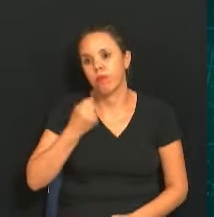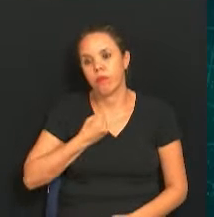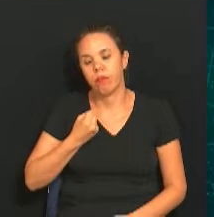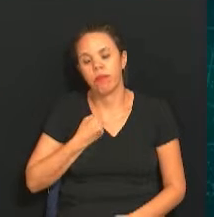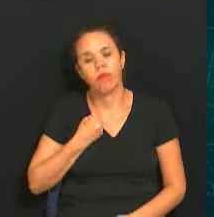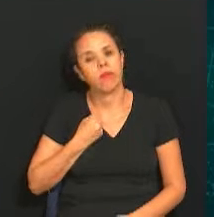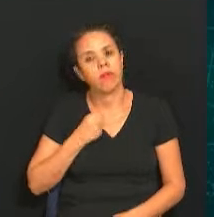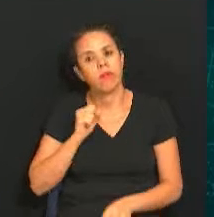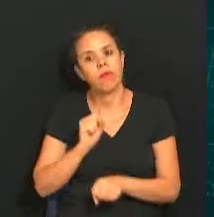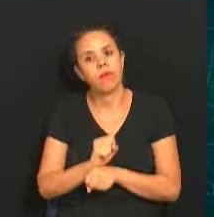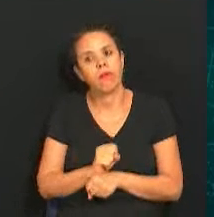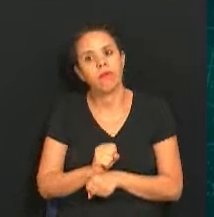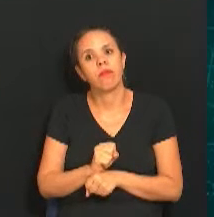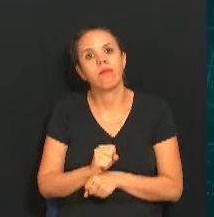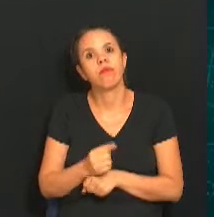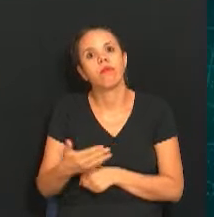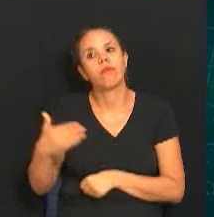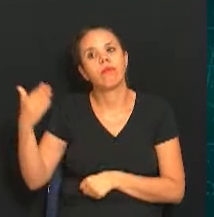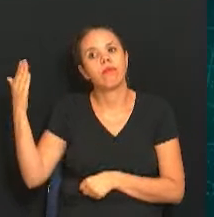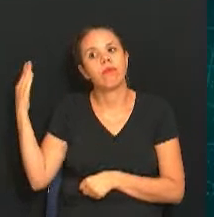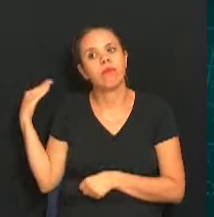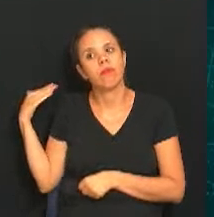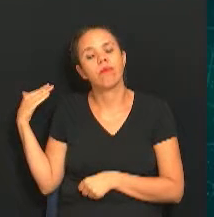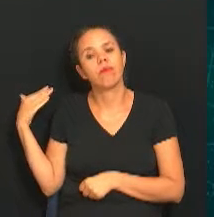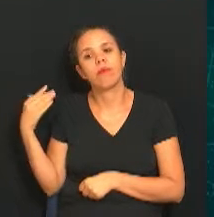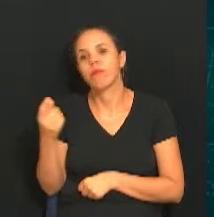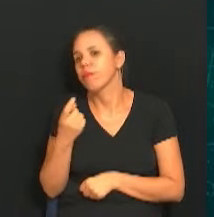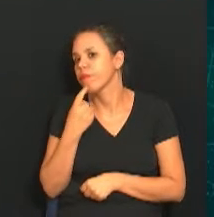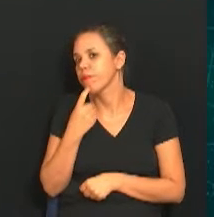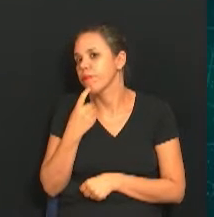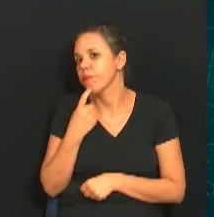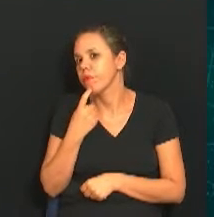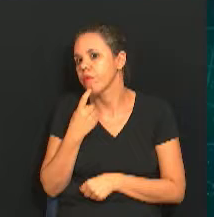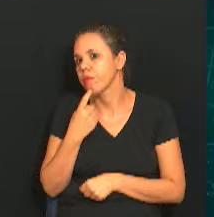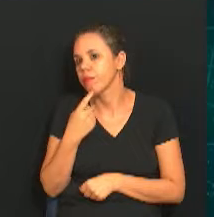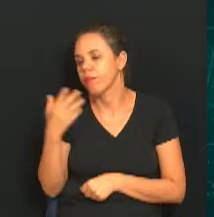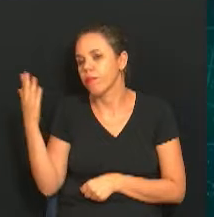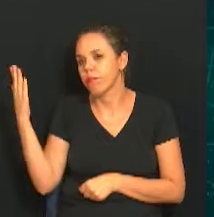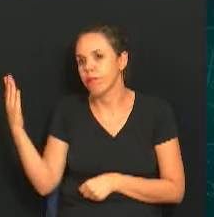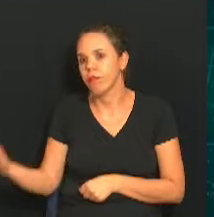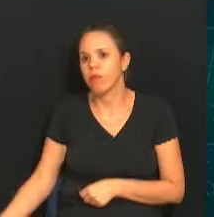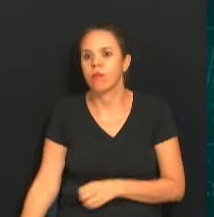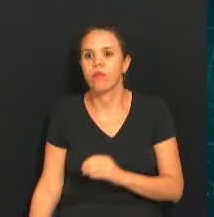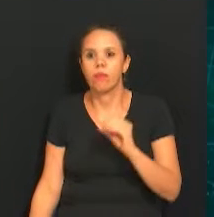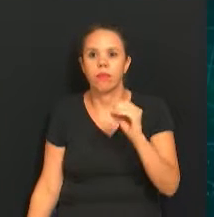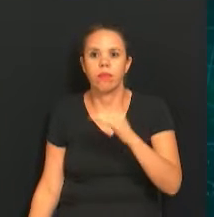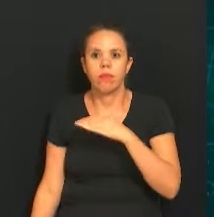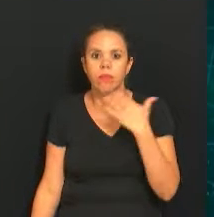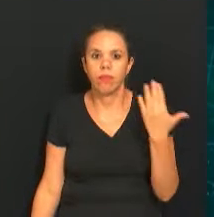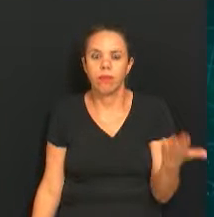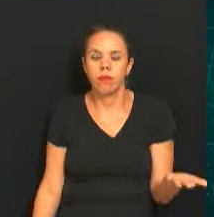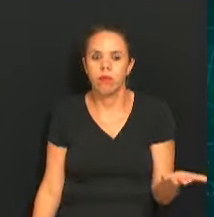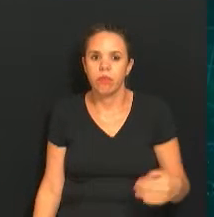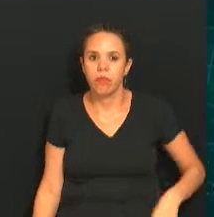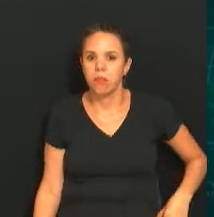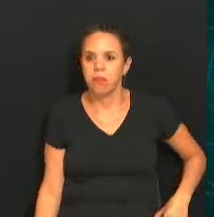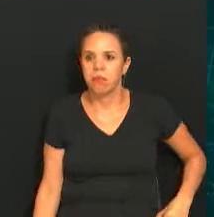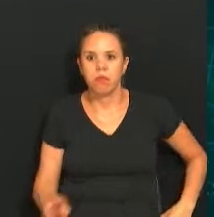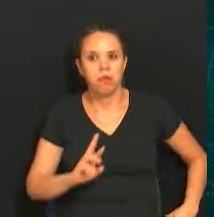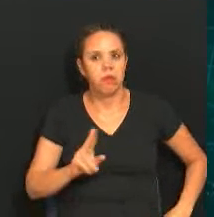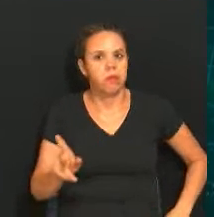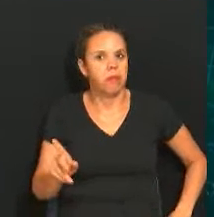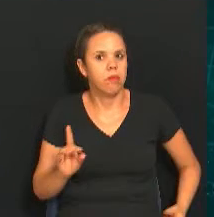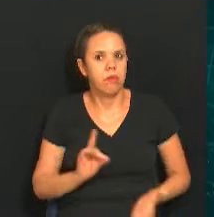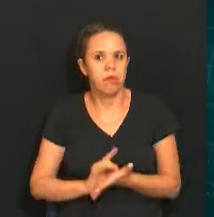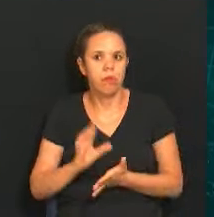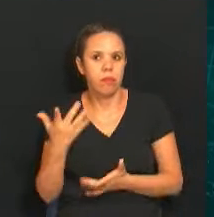estão subnotificadas também porque no caso de Campinas aparece 10 óbitos então eles isso não corresponde à realidade